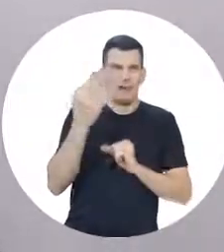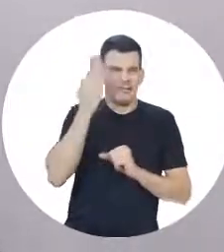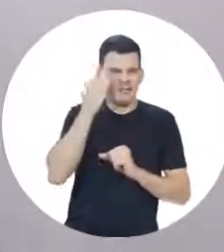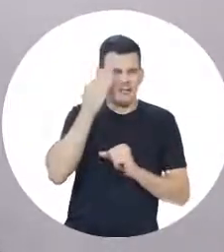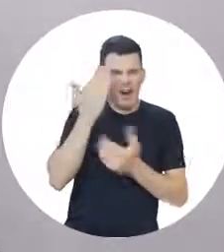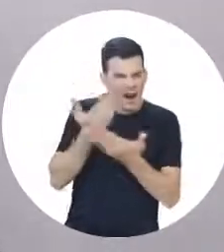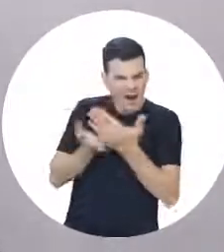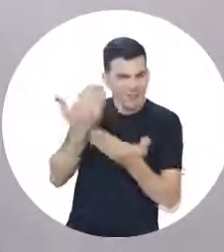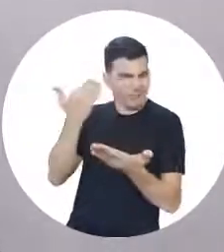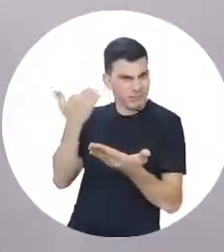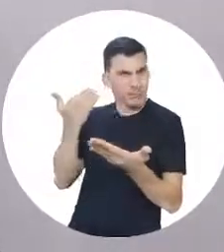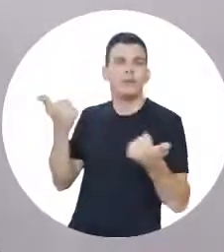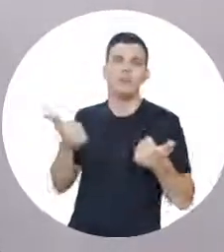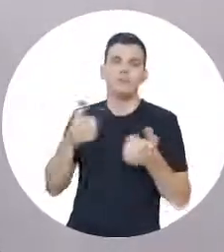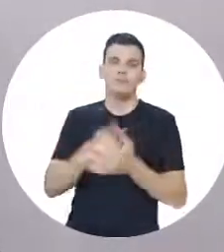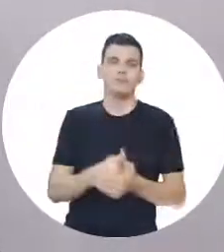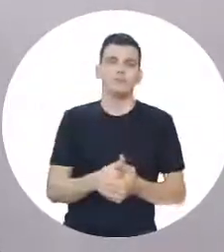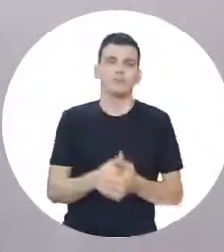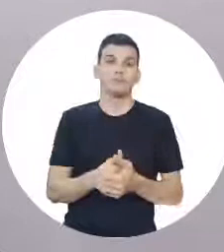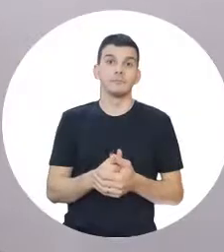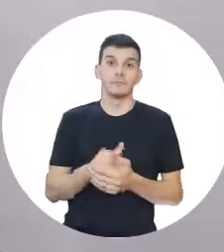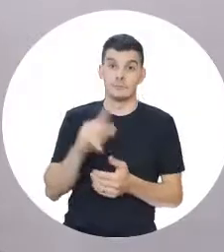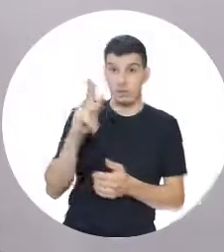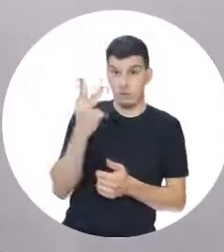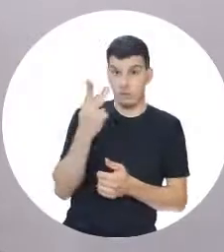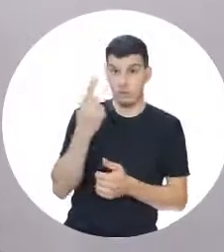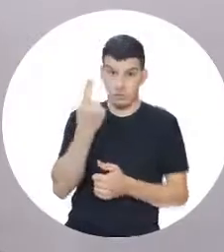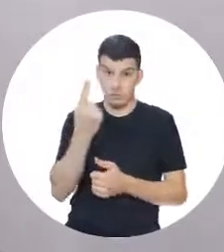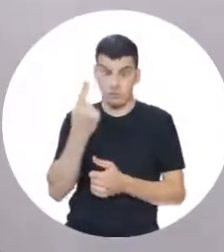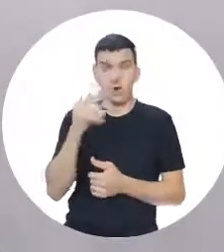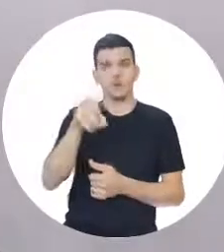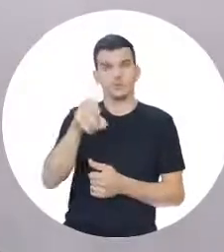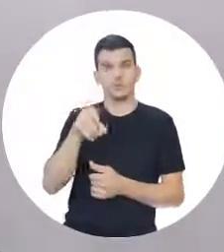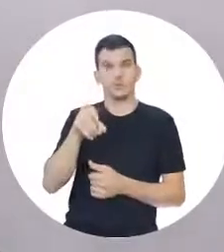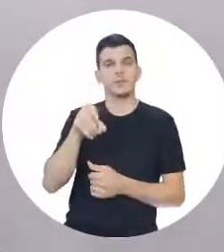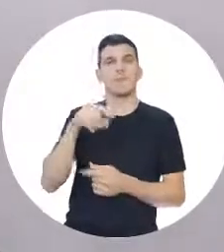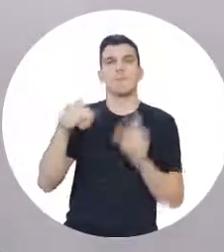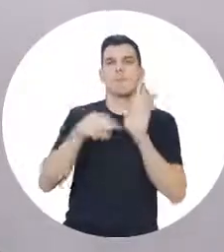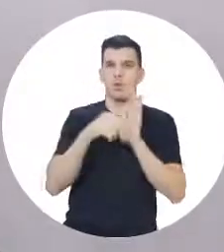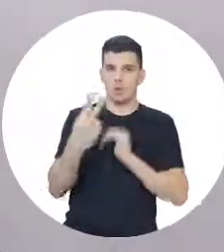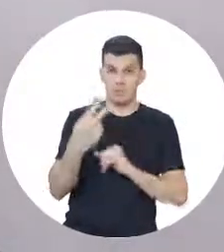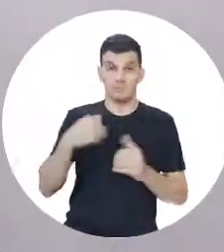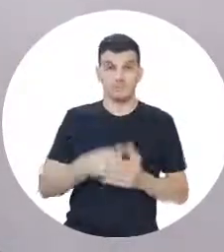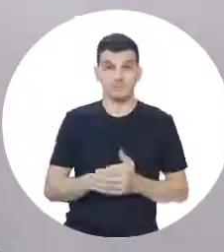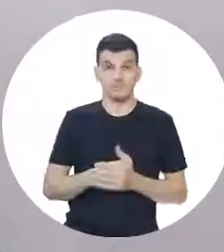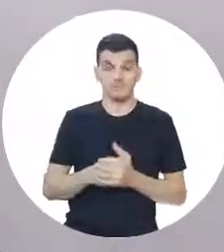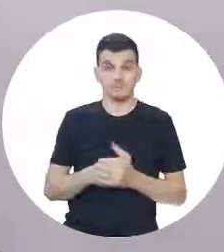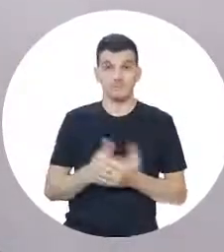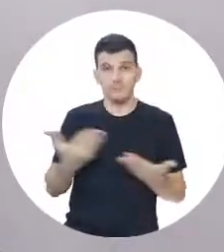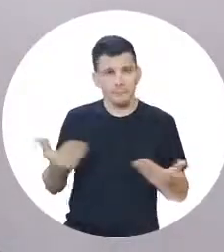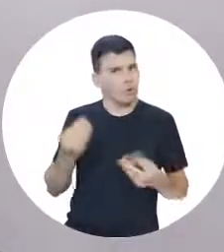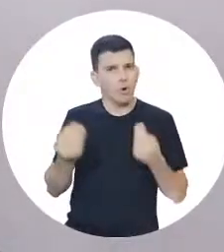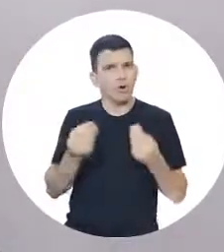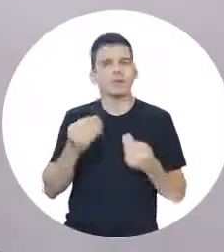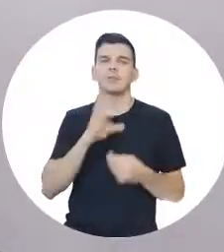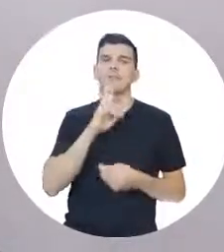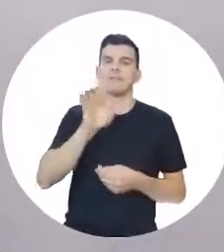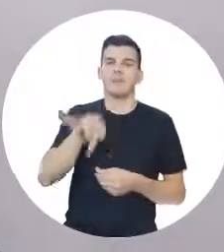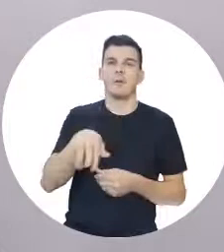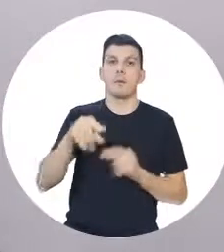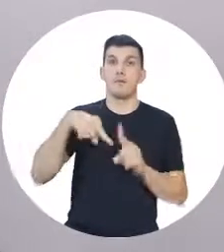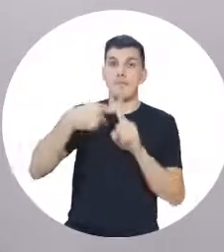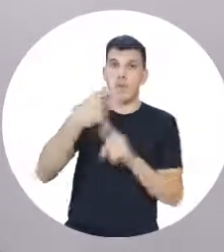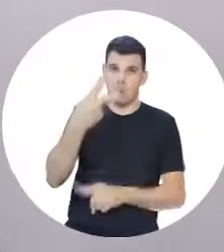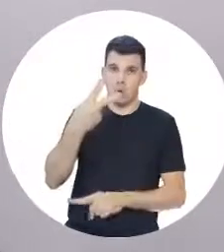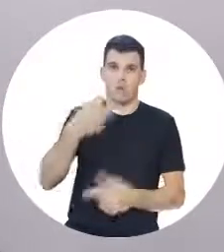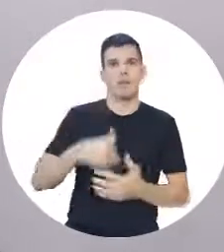tabelas de NOX lá no passado. Hidrogênio é mais 1, oxigênio é menos 2. Mais 1 vezes 2, mais